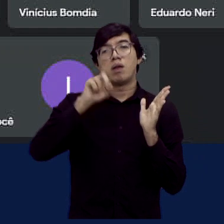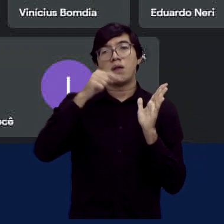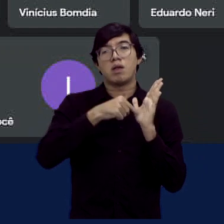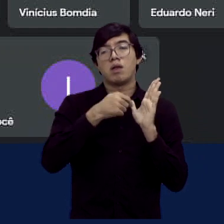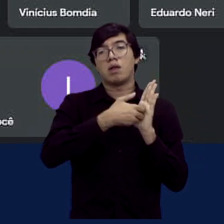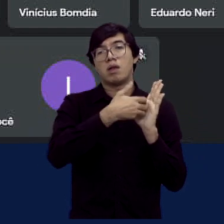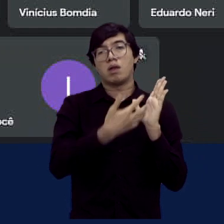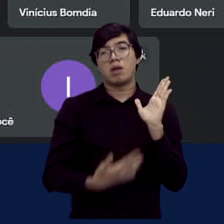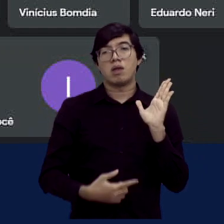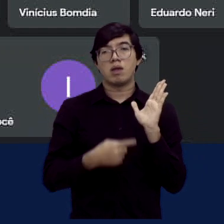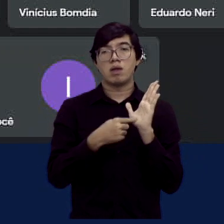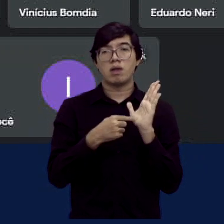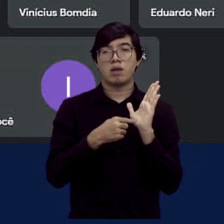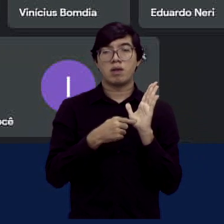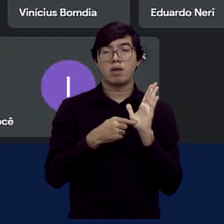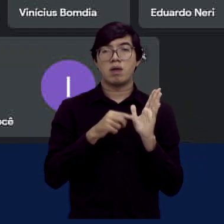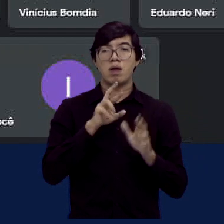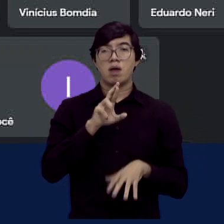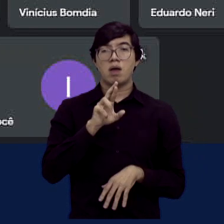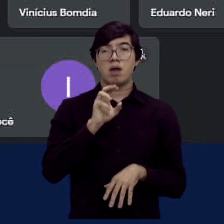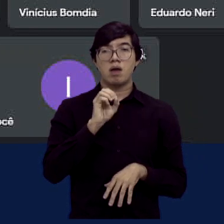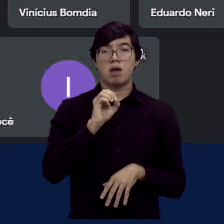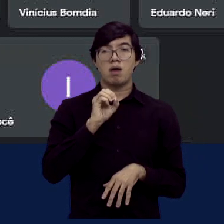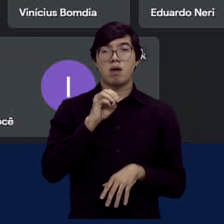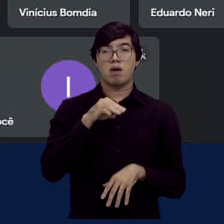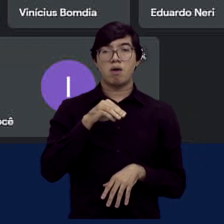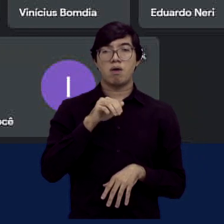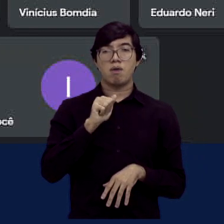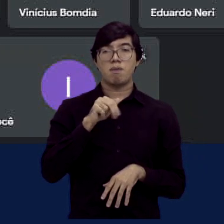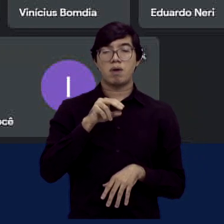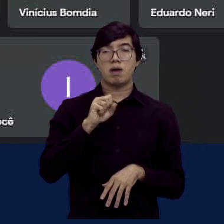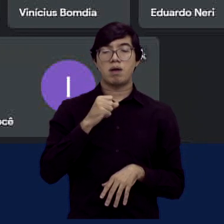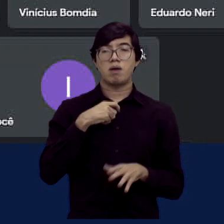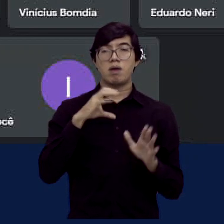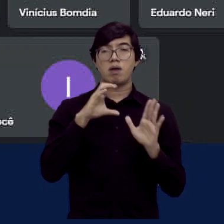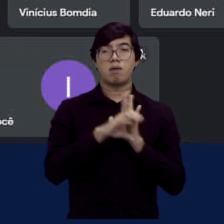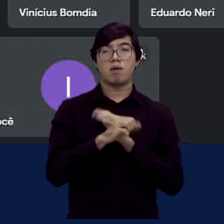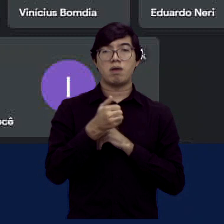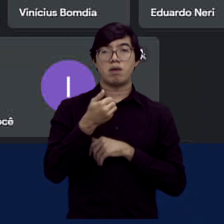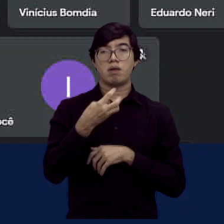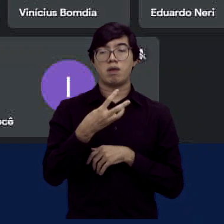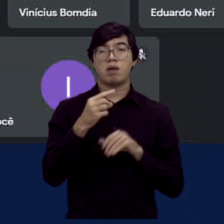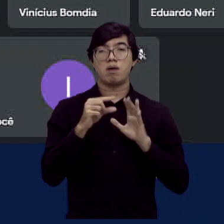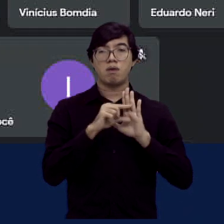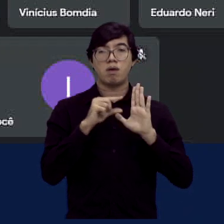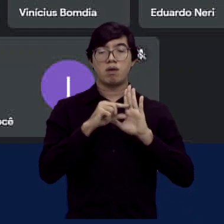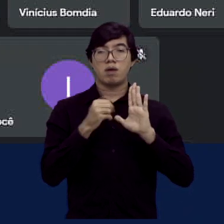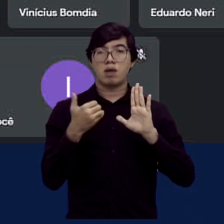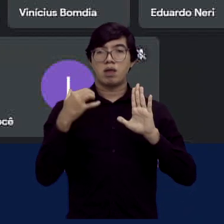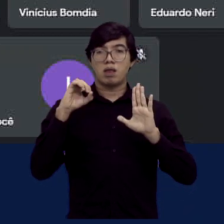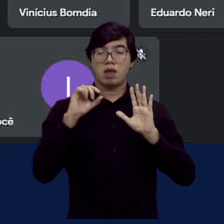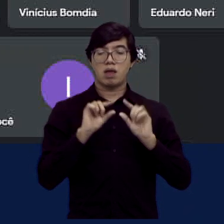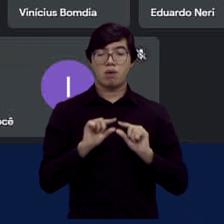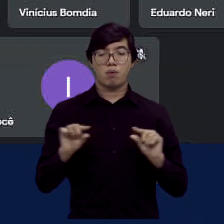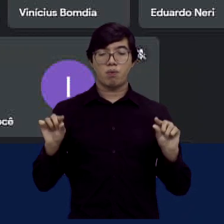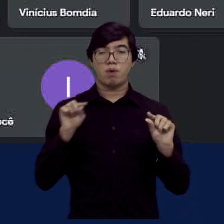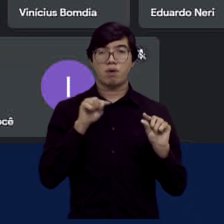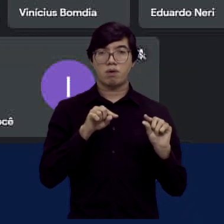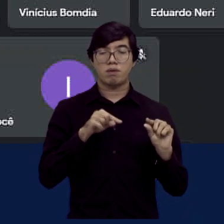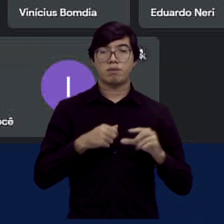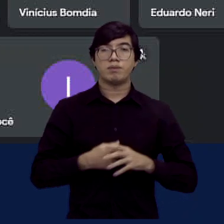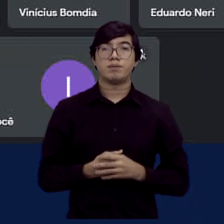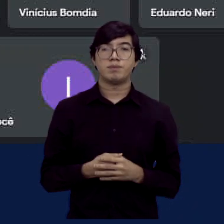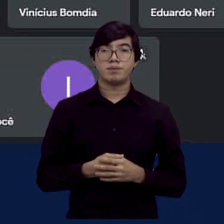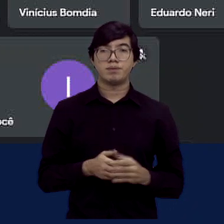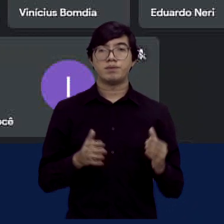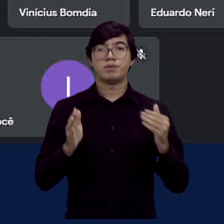13:10. Romanos capítulo 13, versículo 10. E para finalizar, aqueles que entendem